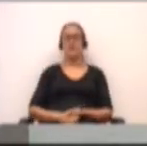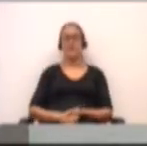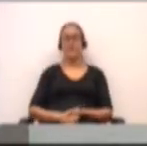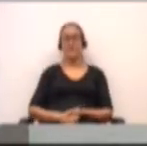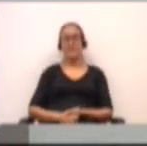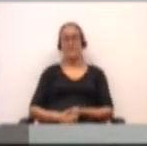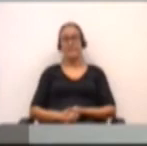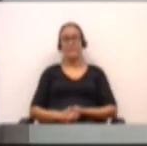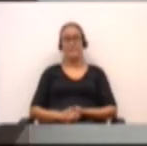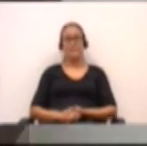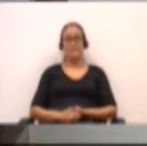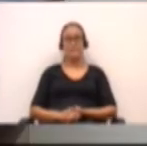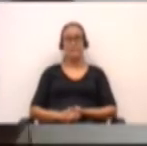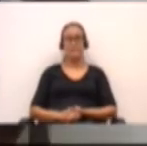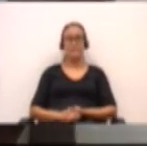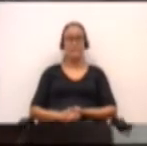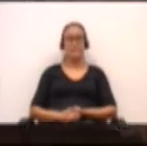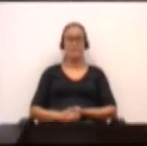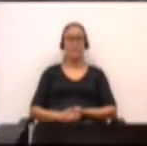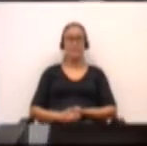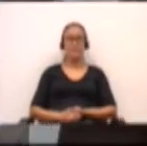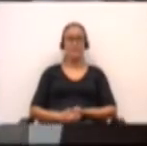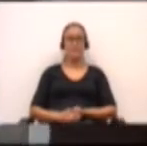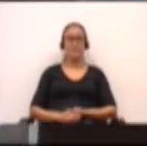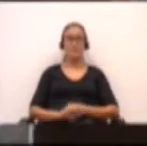com vocês.